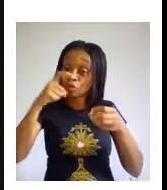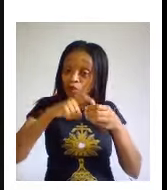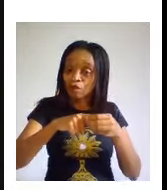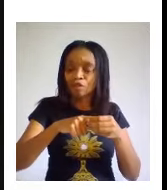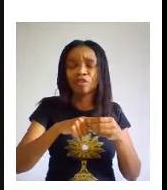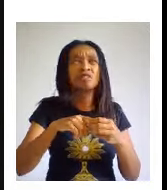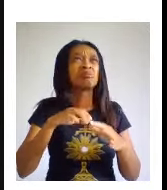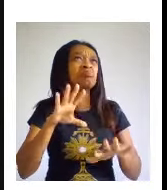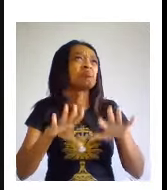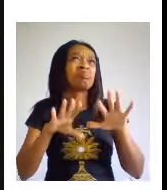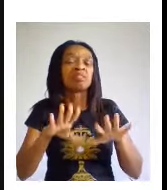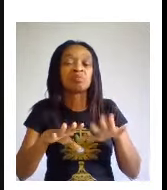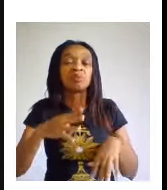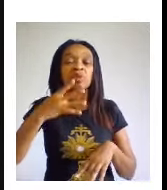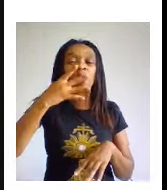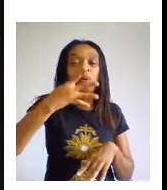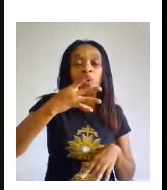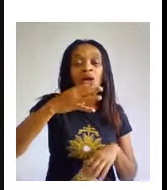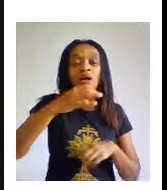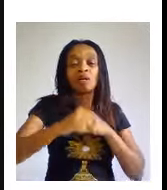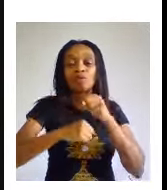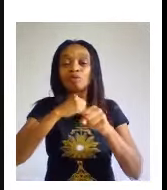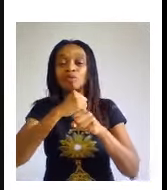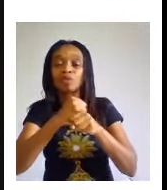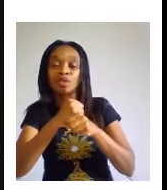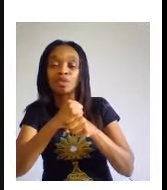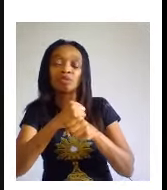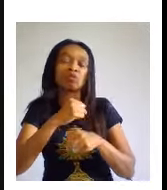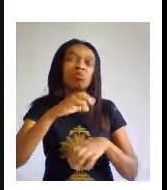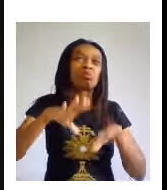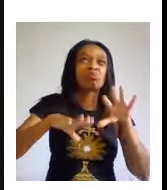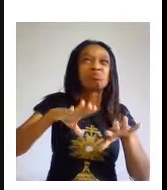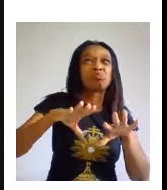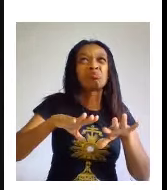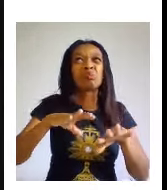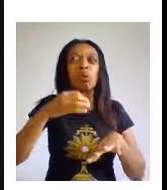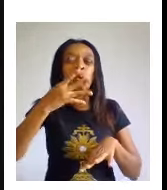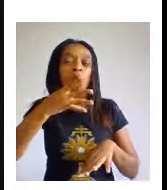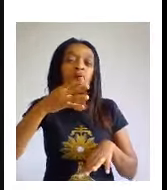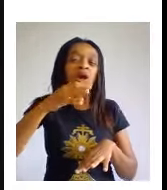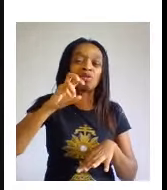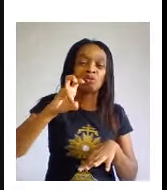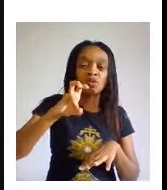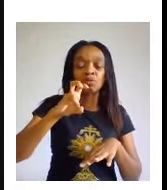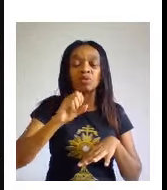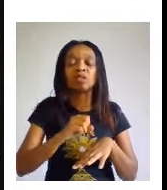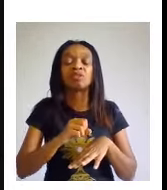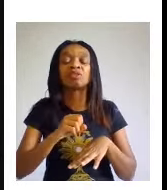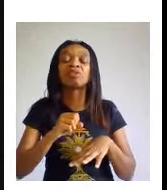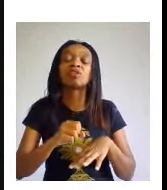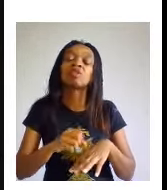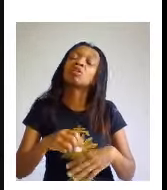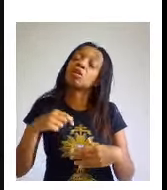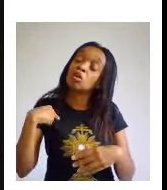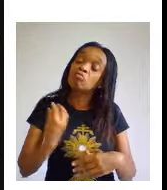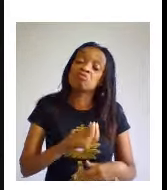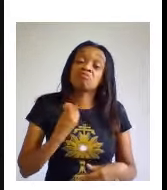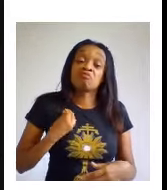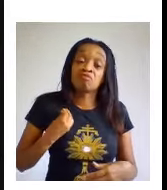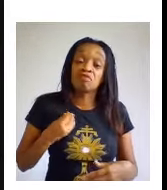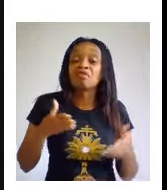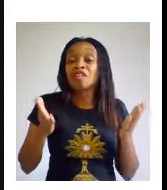acho que depois de uns 4, 5 anos, né, em relação à última palestra que eu dei de forma presencial.